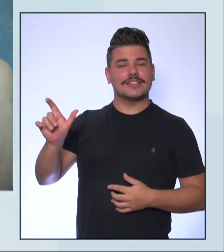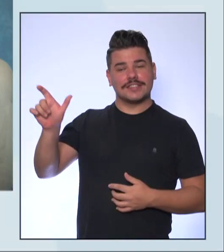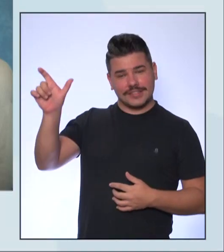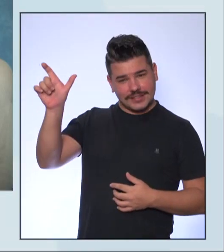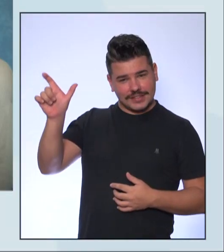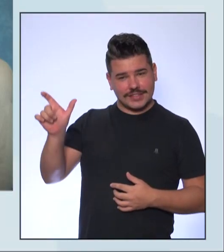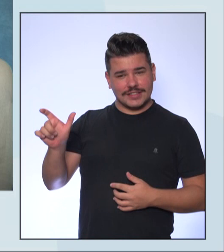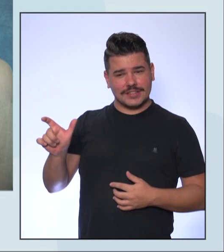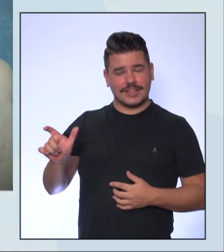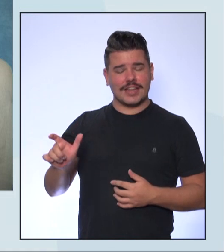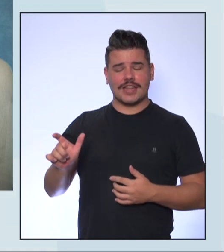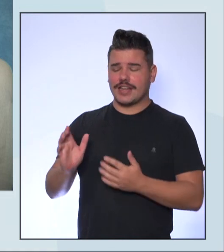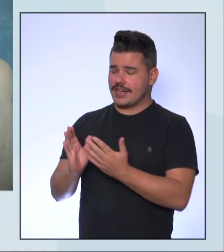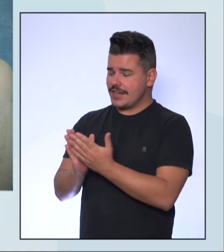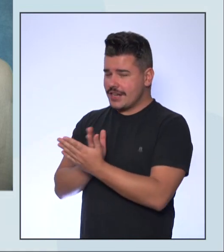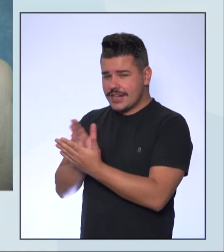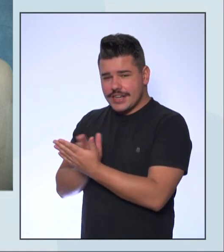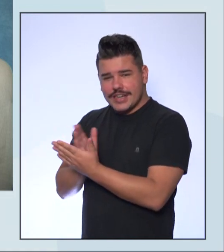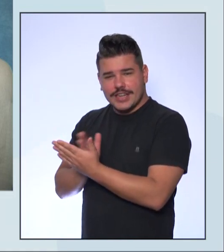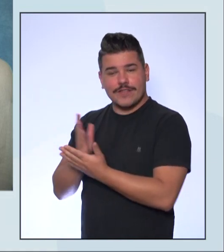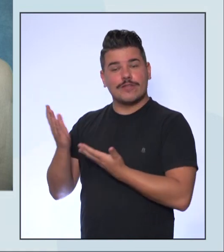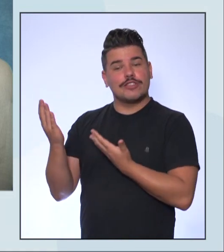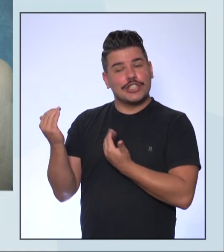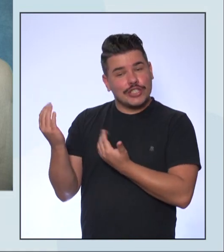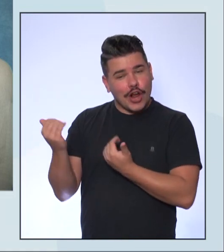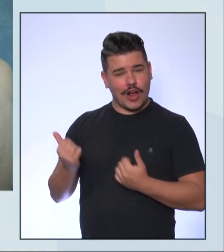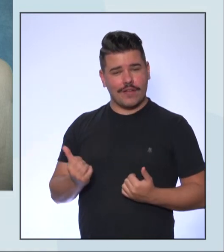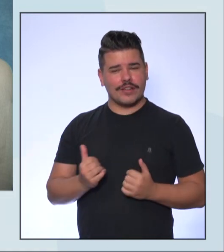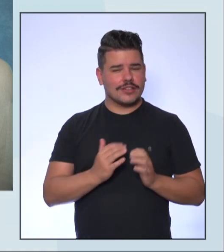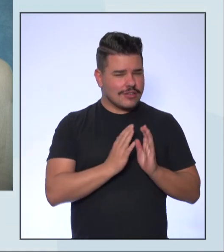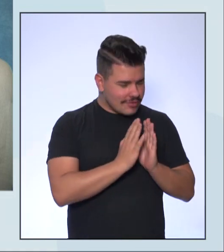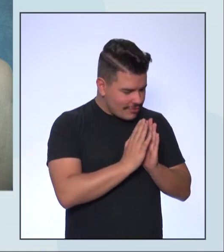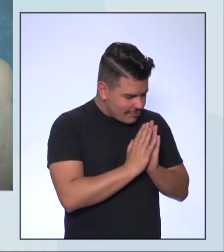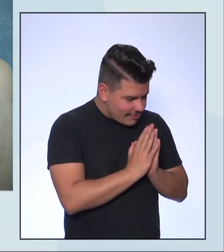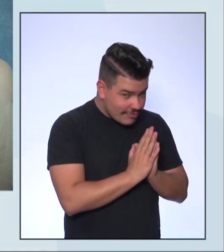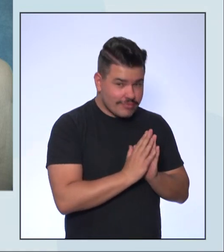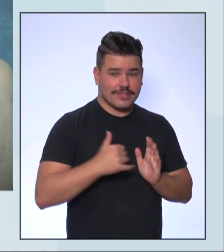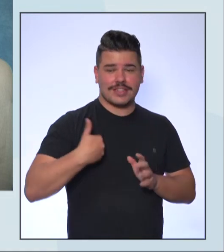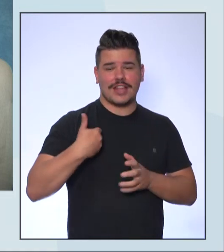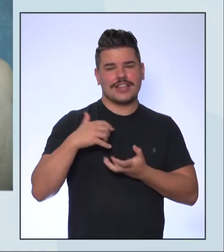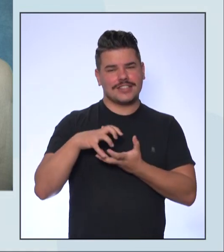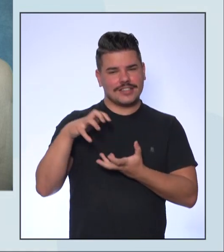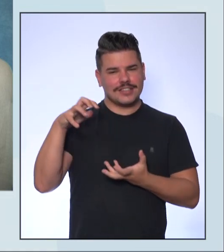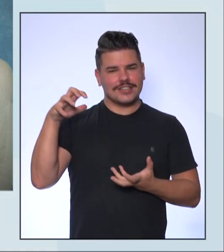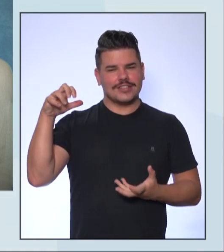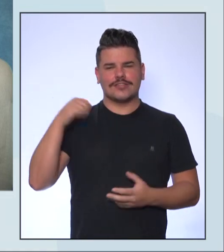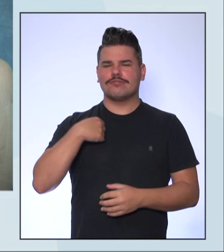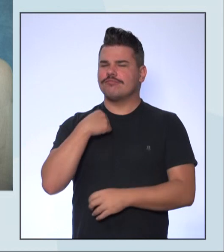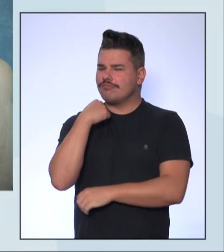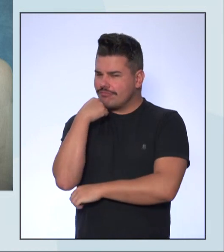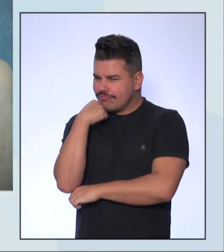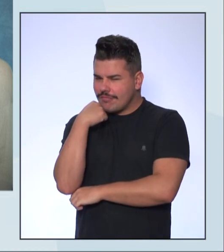imagens de pessoas jovens, eu capturei imagens de pessoas de mais idade, de várias